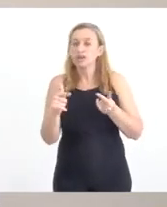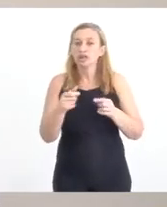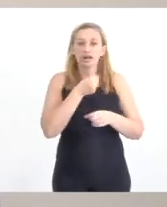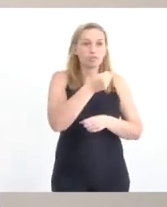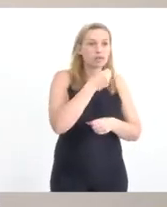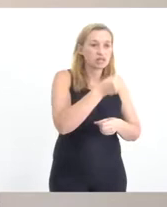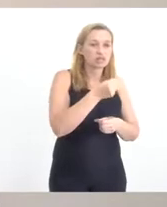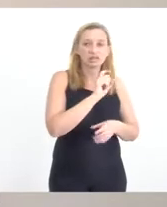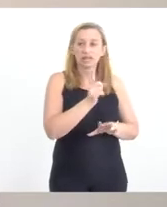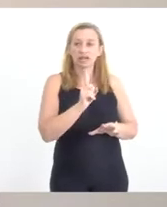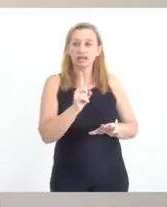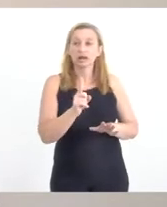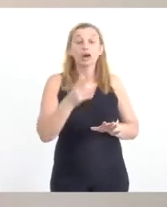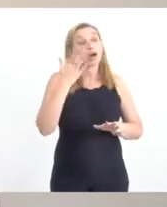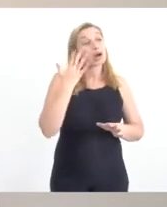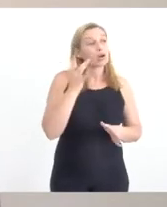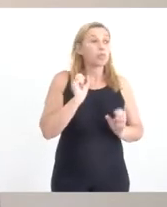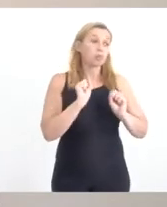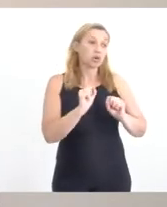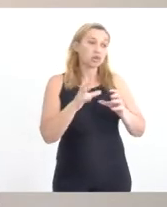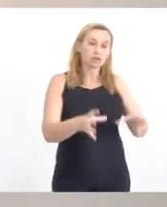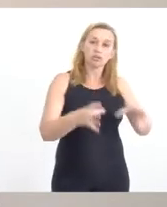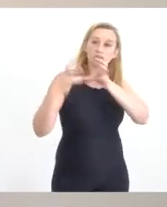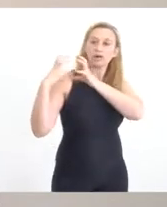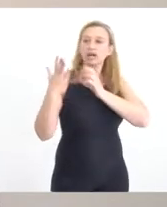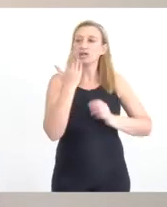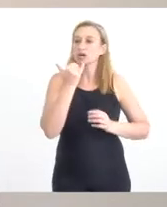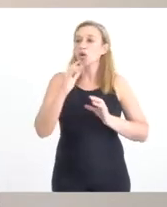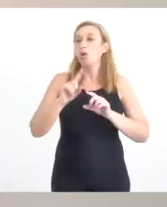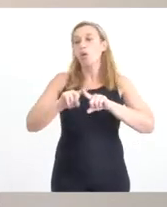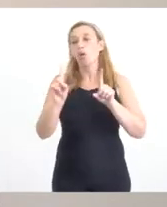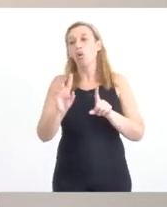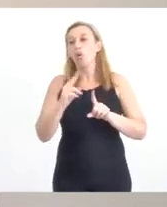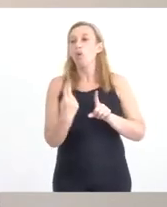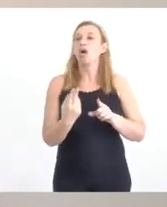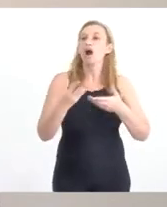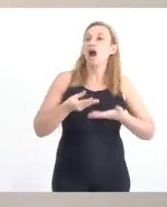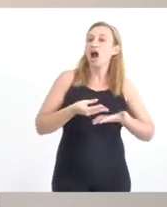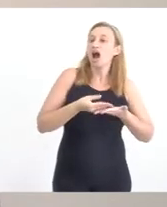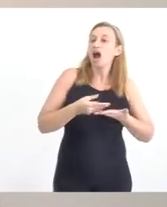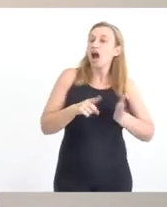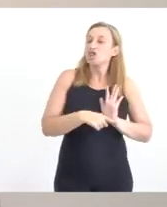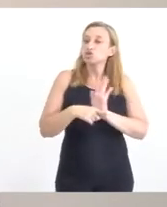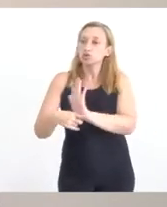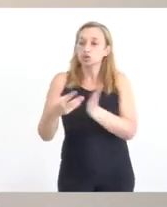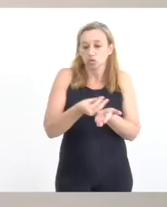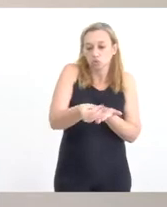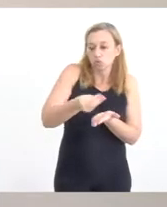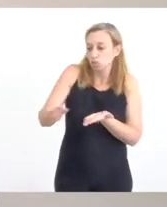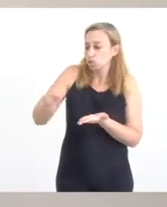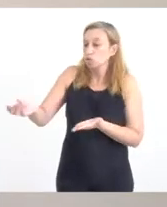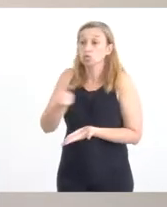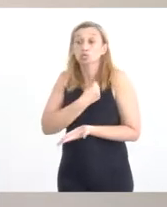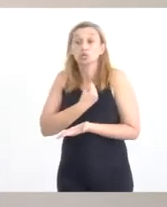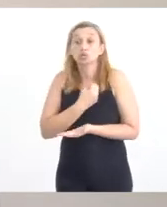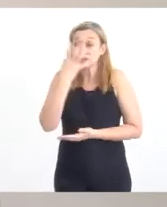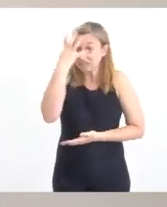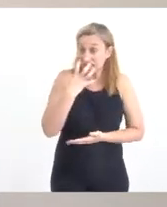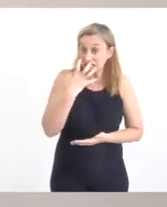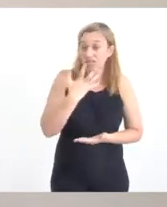provavelmente estava indo buscar a cesta básica ou Tava ajudando na distribuição da cesta básica são Dados muito graves